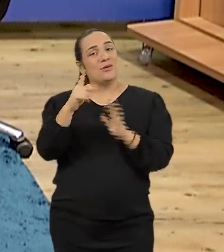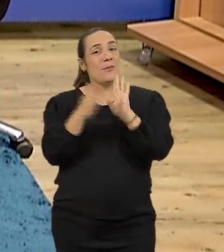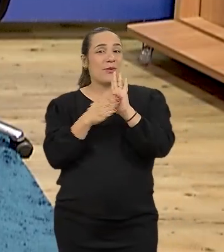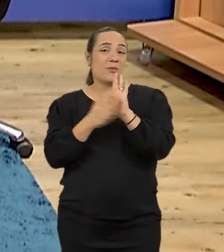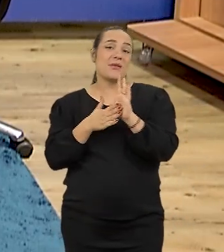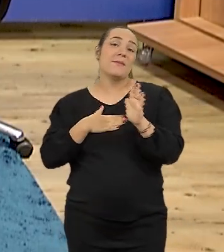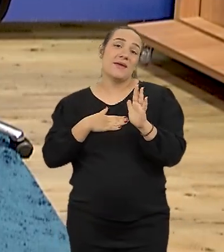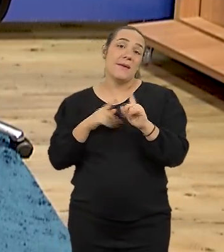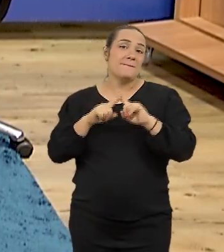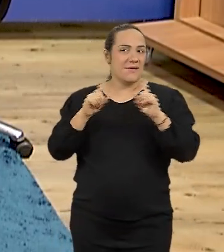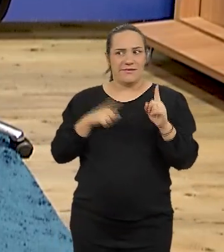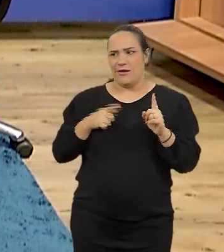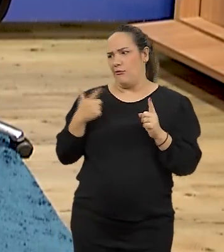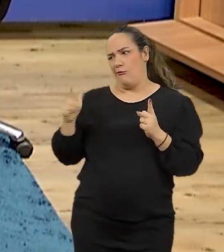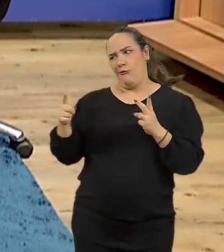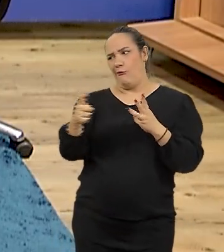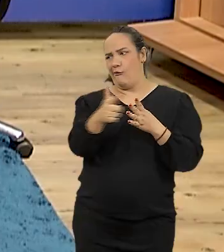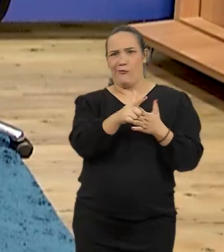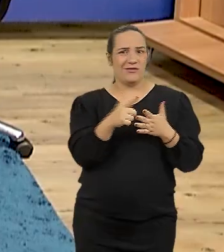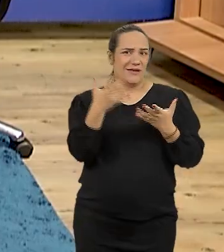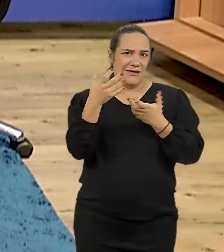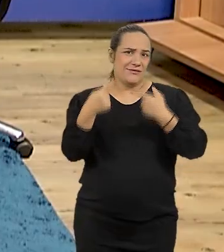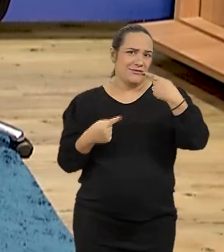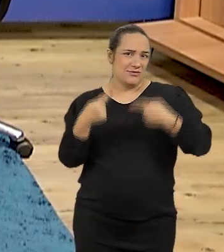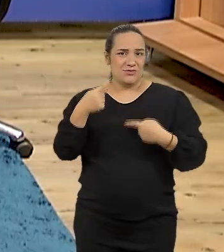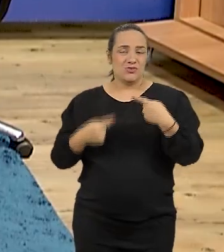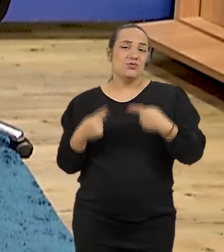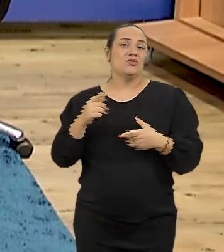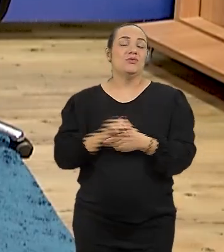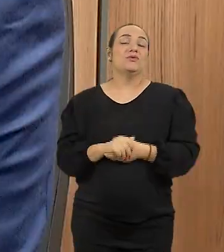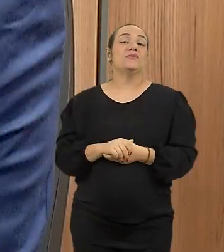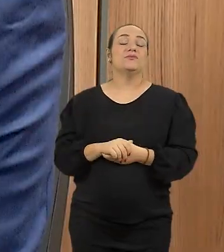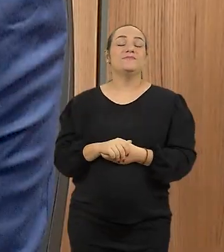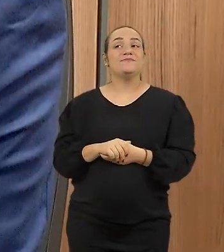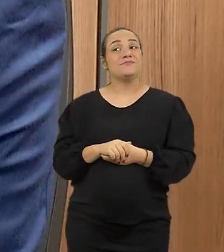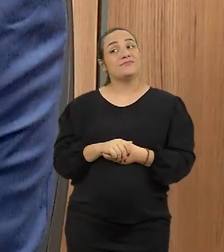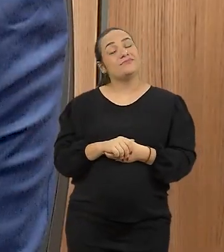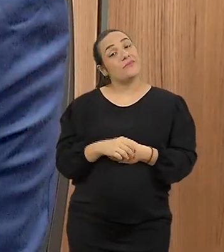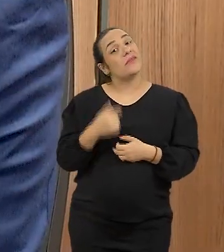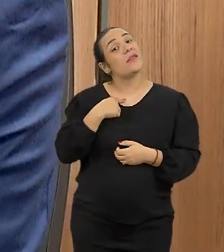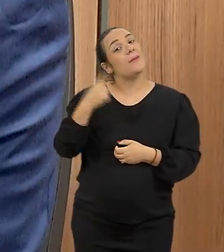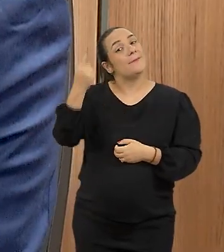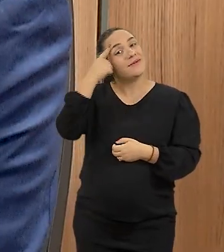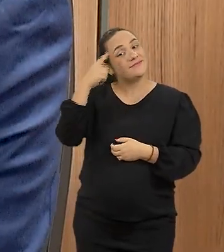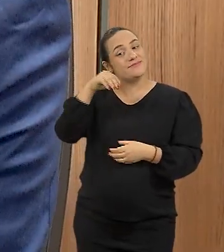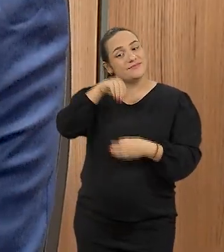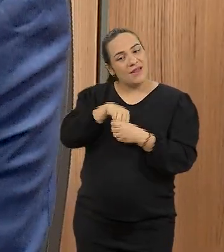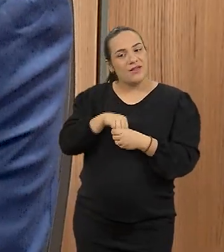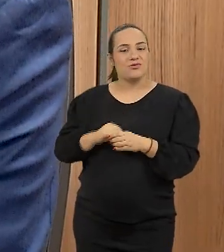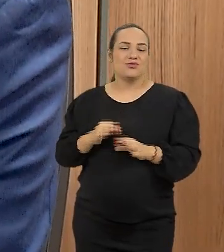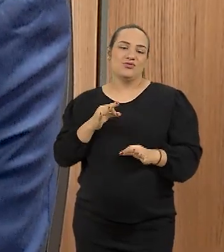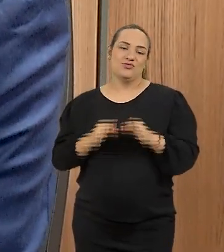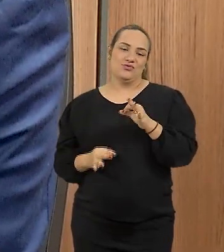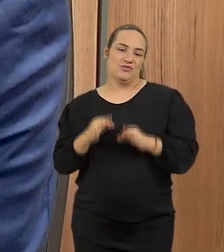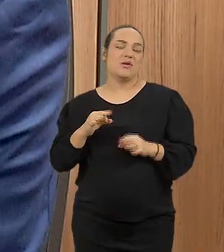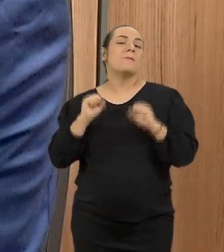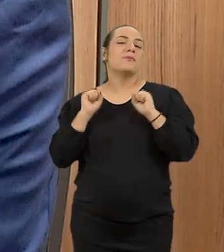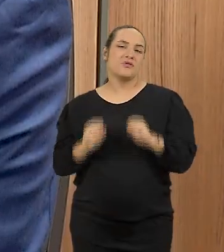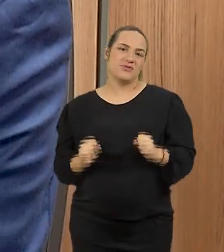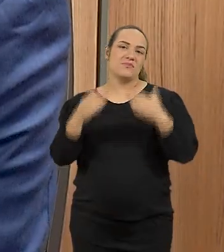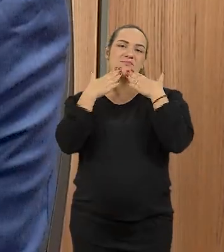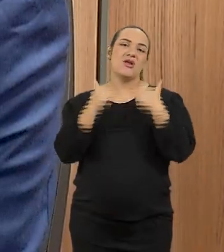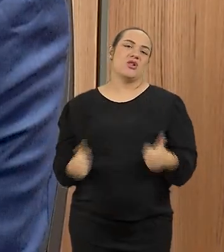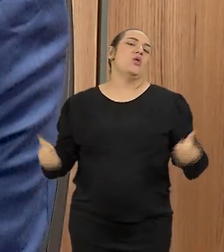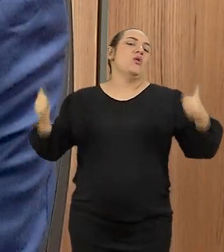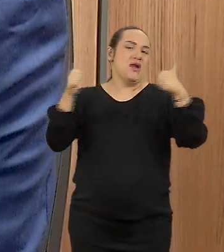seriam as propostas que eu faria. E eu tenho outras para discutir do que está posto aí, em que eu acho que, do ponto de vista interno do judiciário,